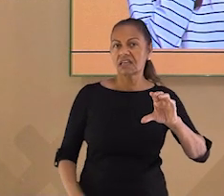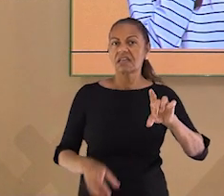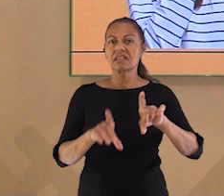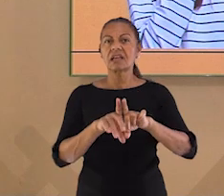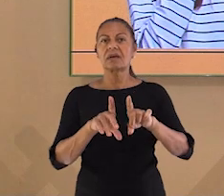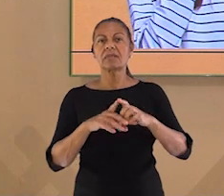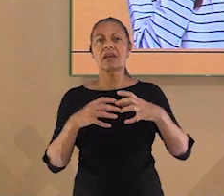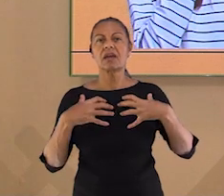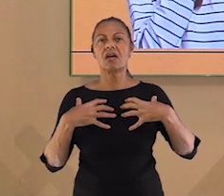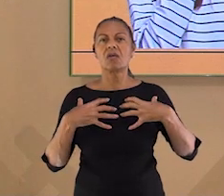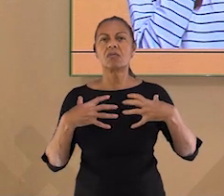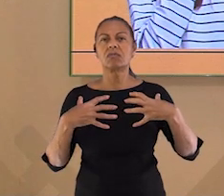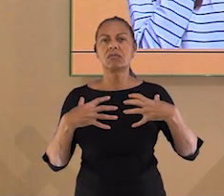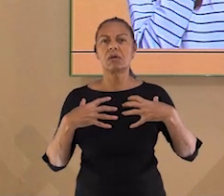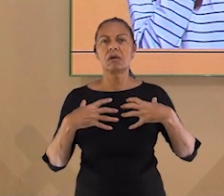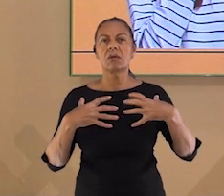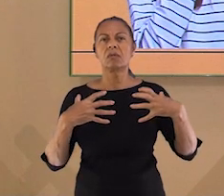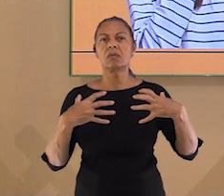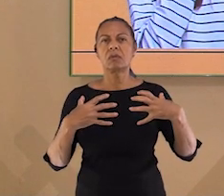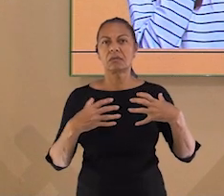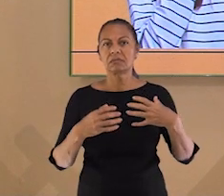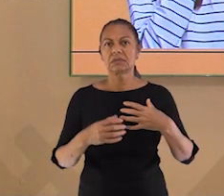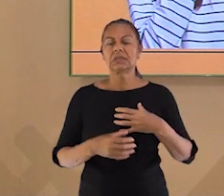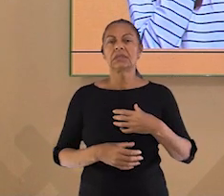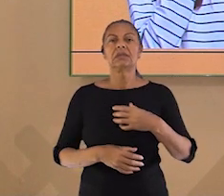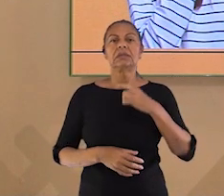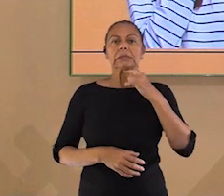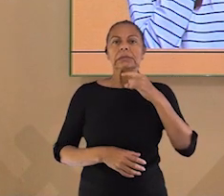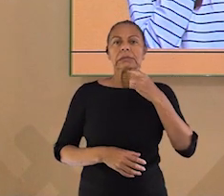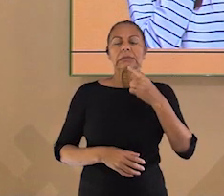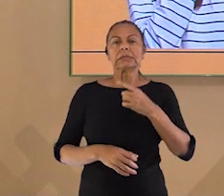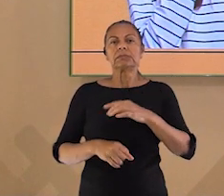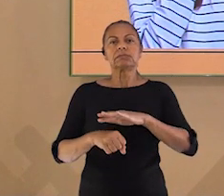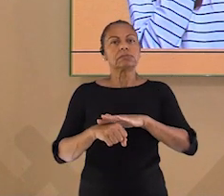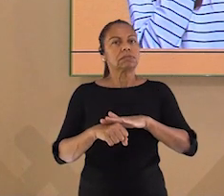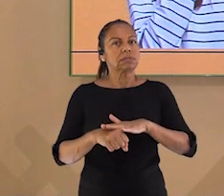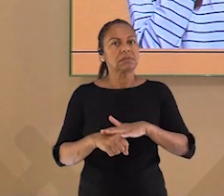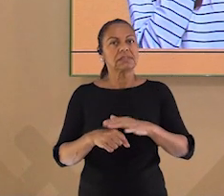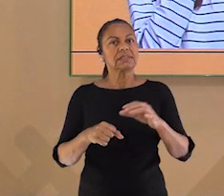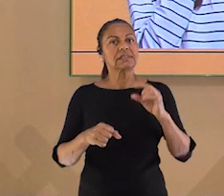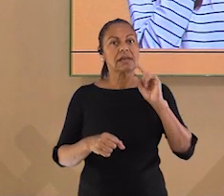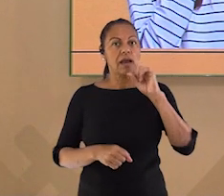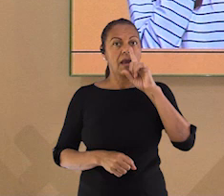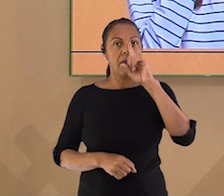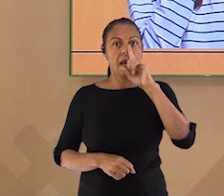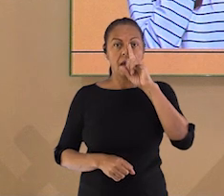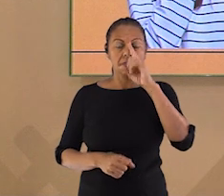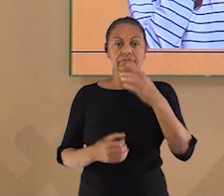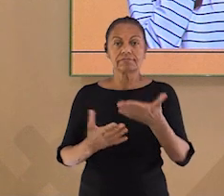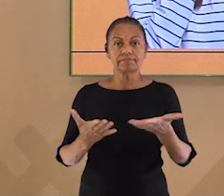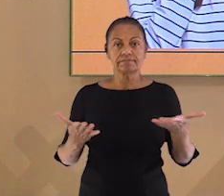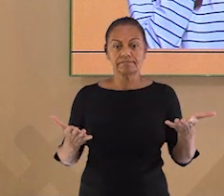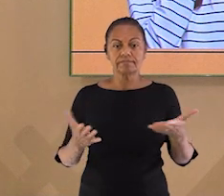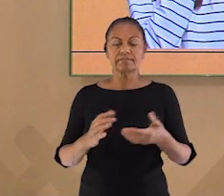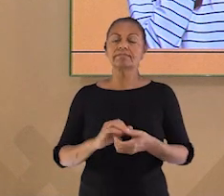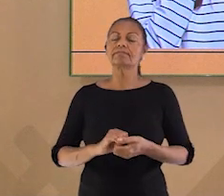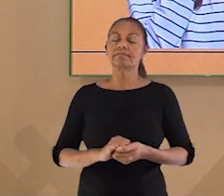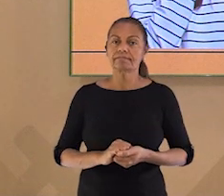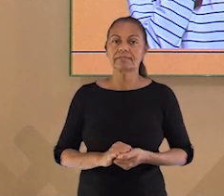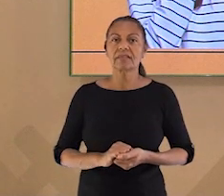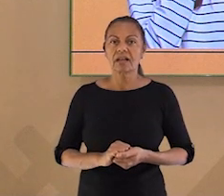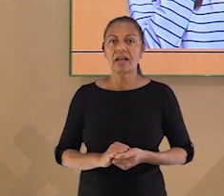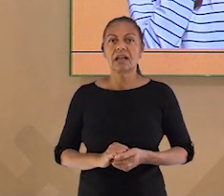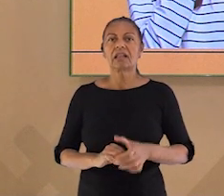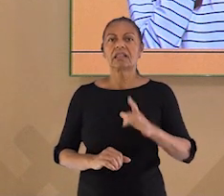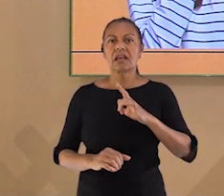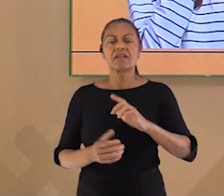acidente vascular cerebral, e a pneumonia é muito comum em crianças e idosos. Ou seja, as pessoas elas